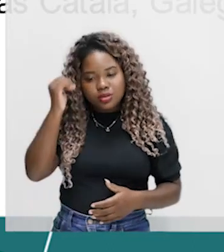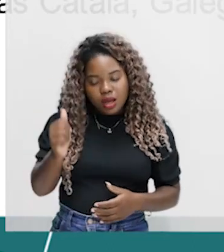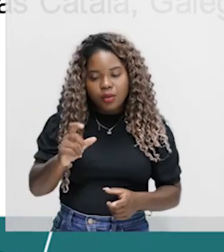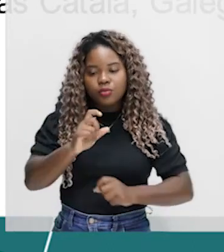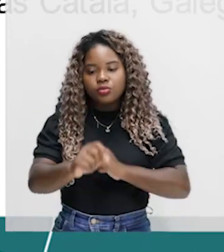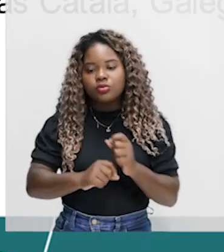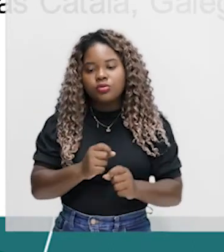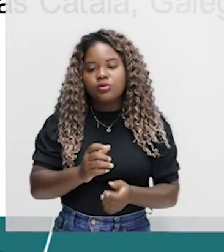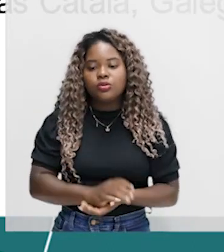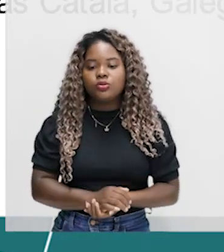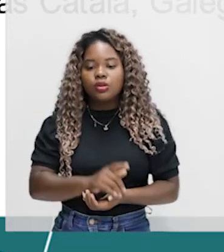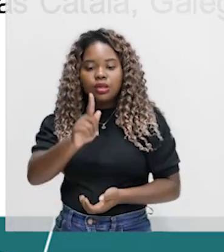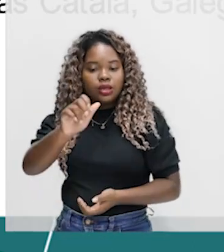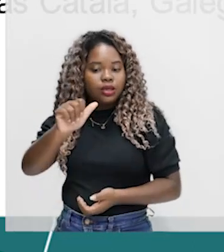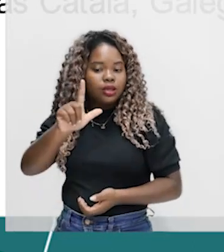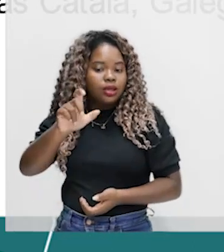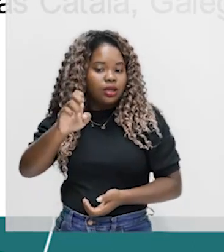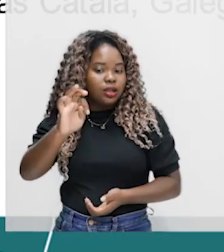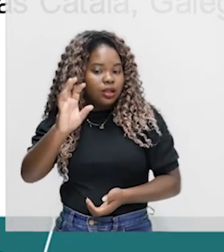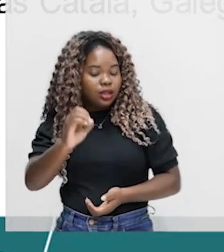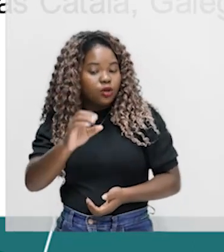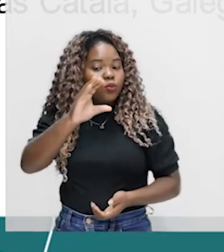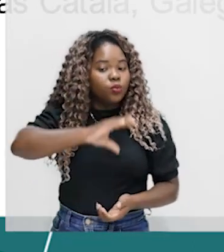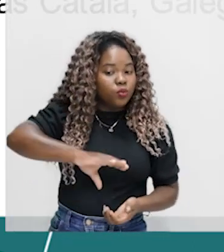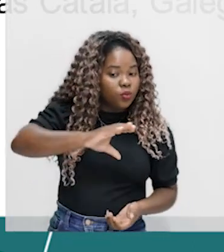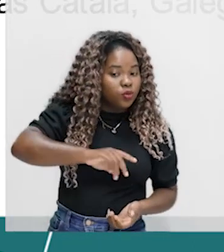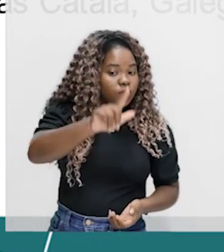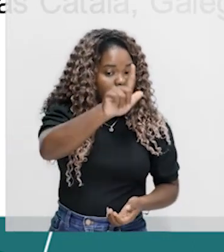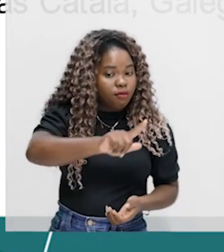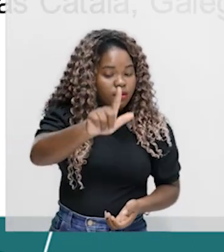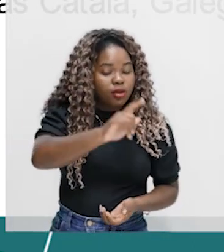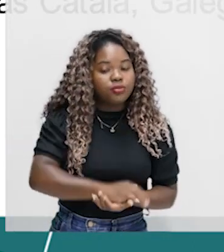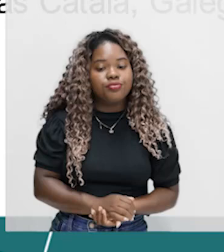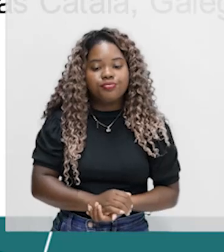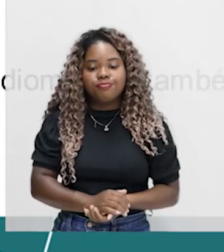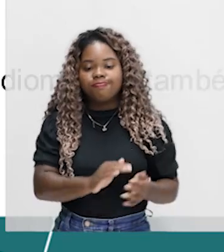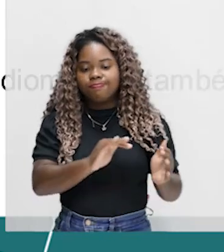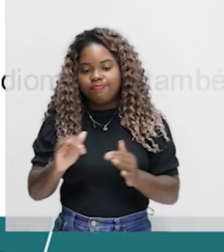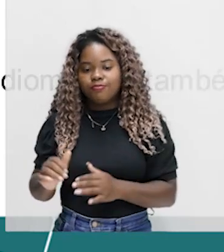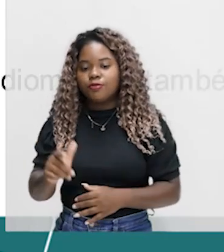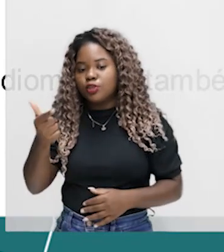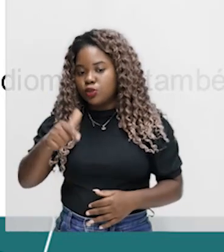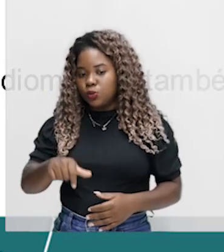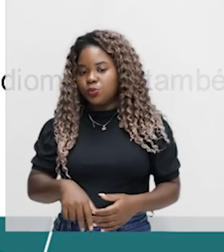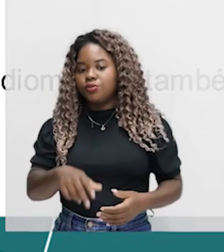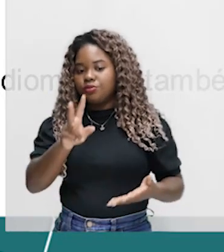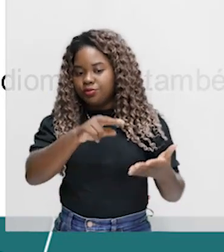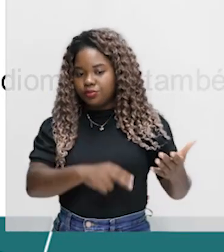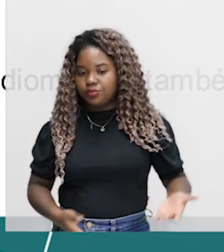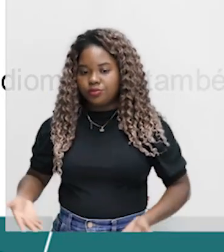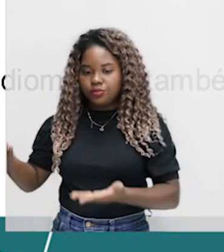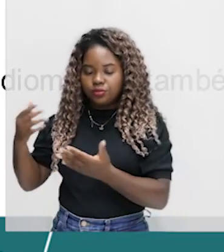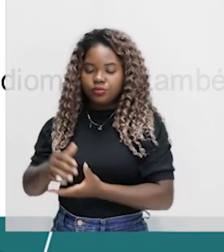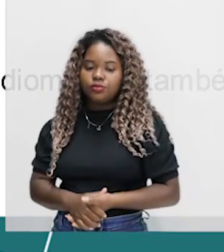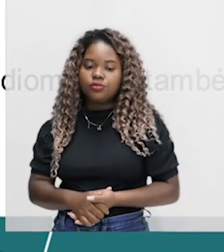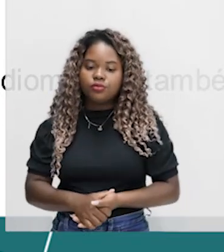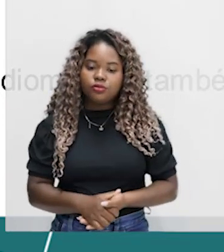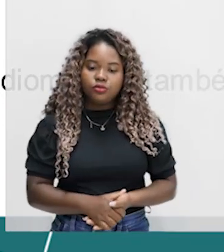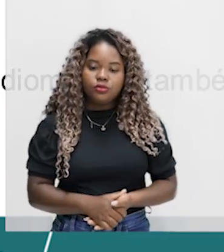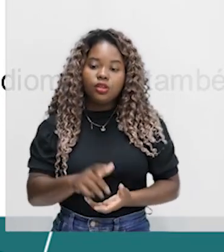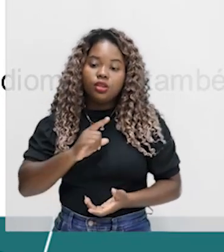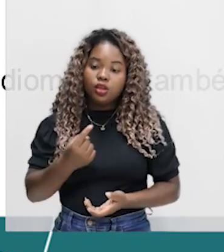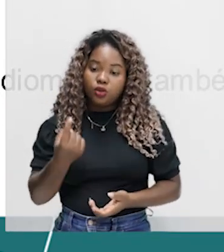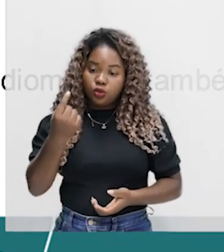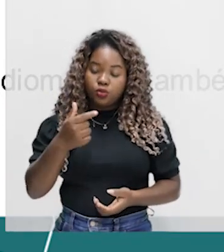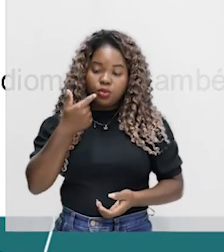Mas lá no trovadorismo a gente estudava galego português, certo? Na Guatemala, ele também tem apenas